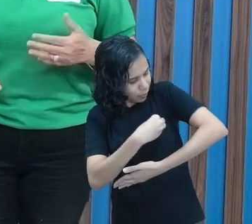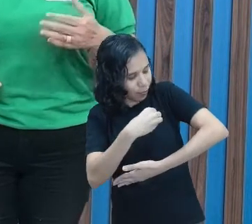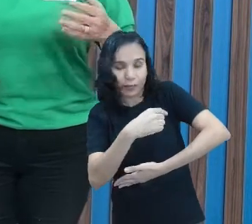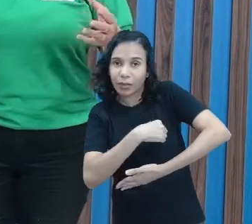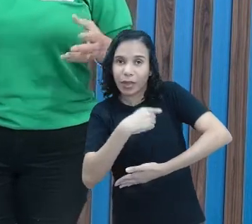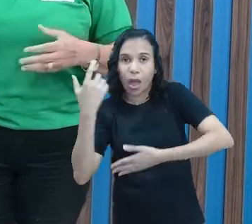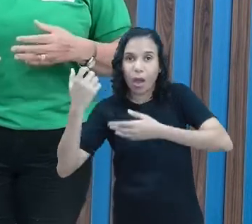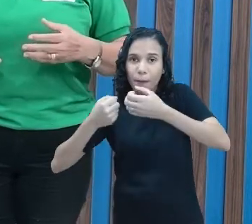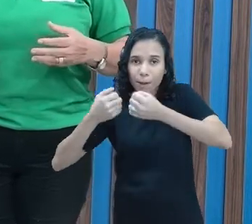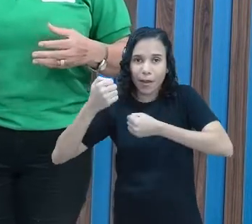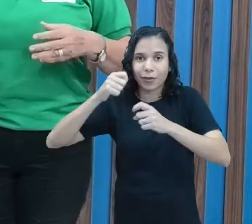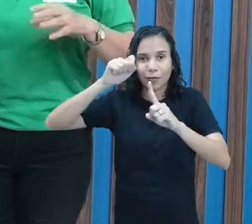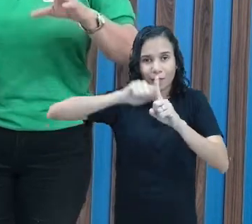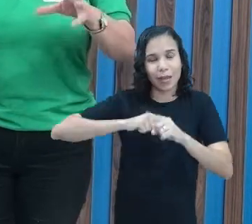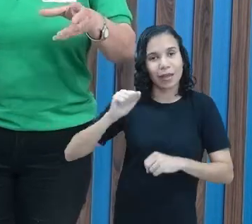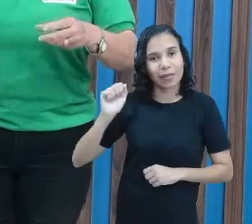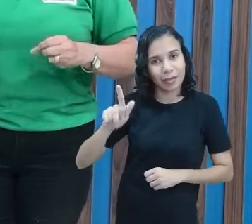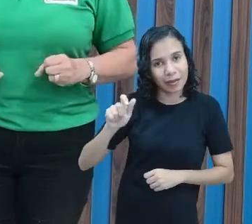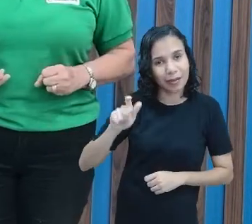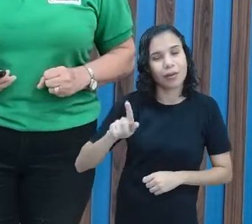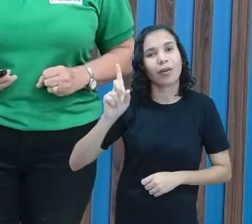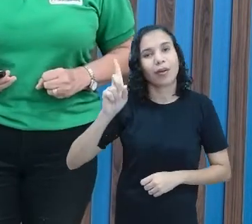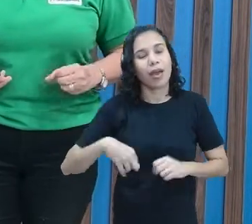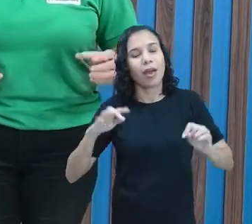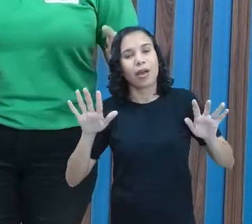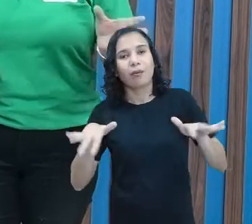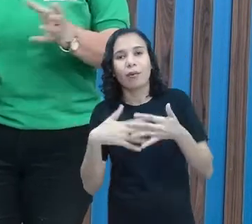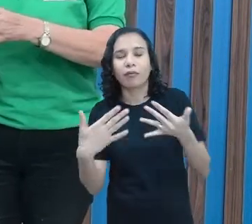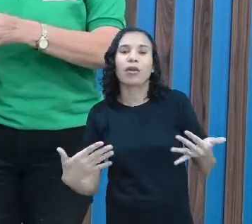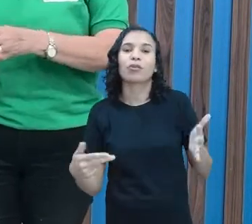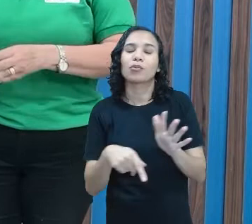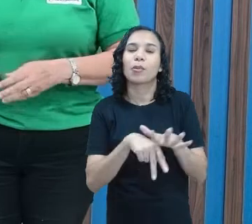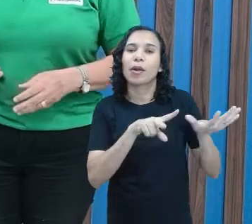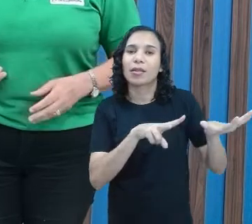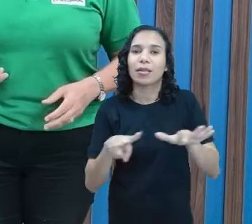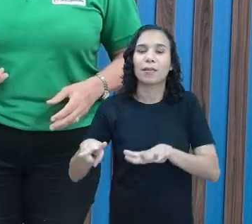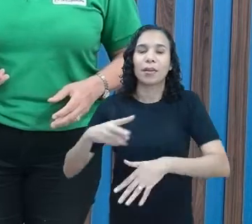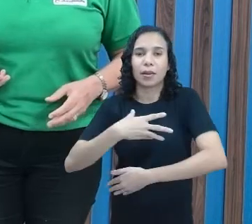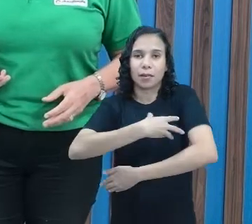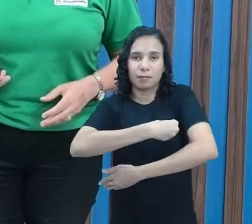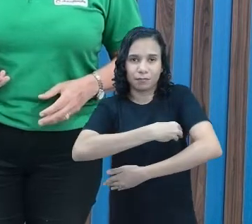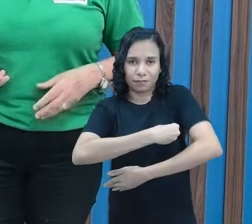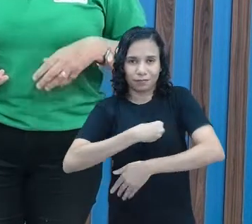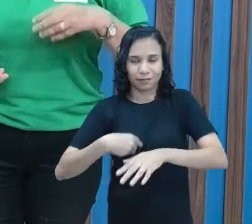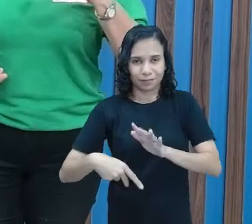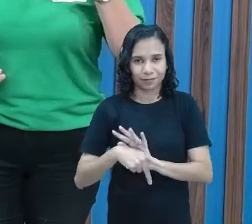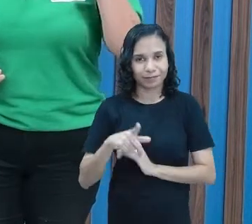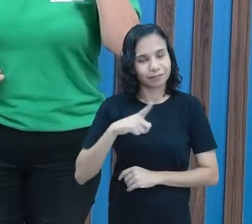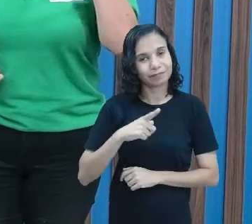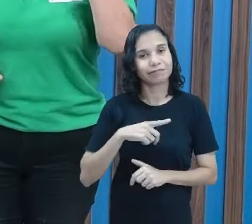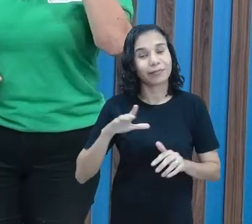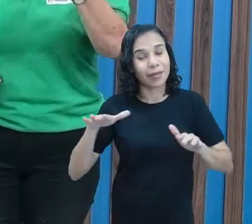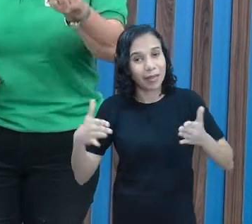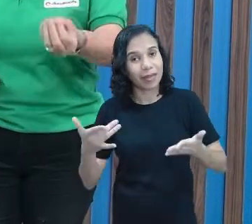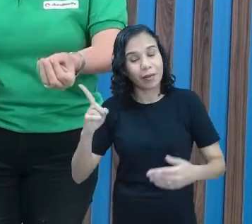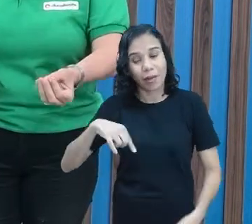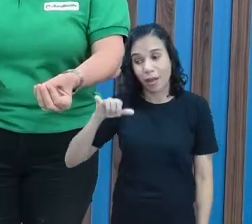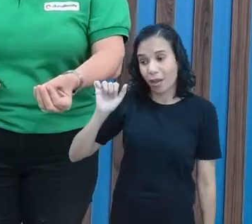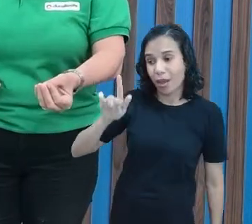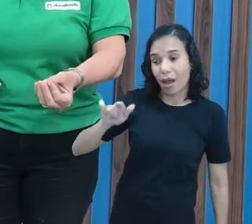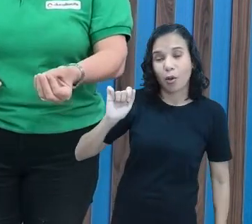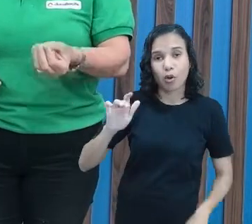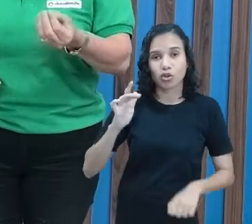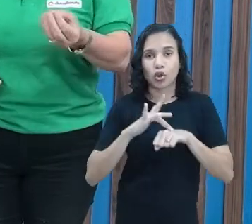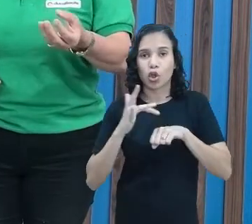alimento, o mês de agosto, gente, ele comemora a semana da amamentação. Então, é o agosto